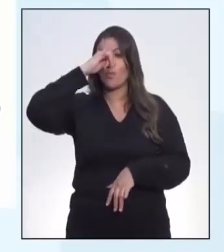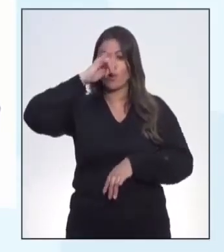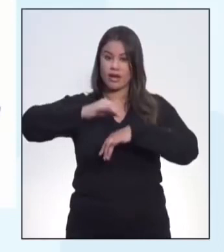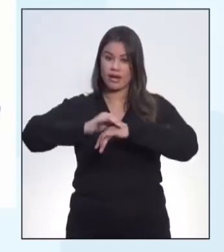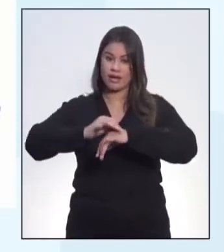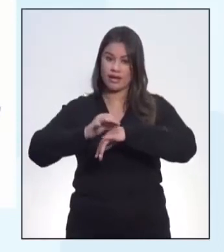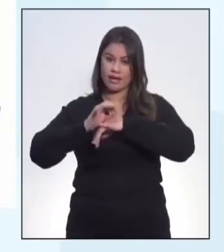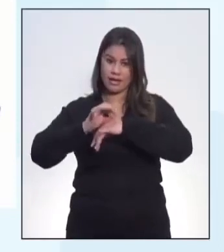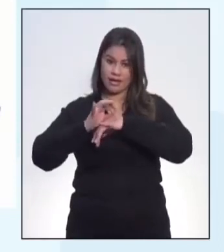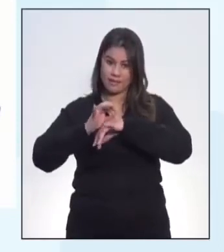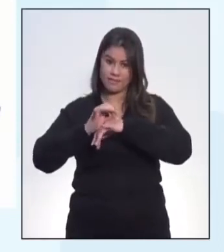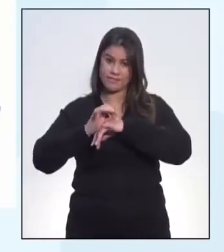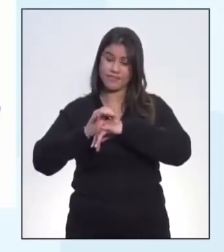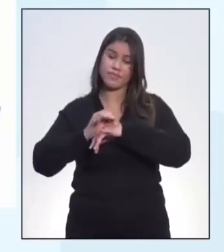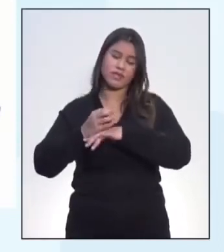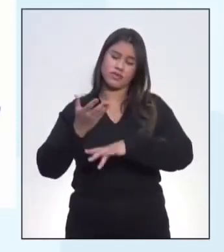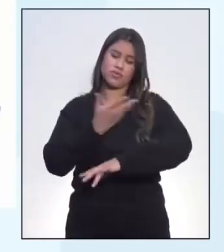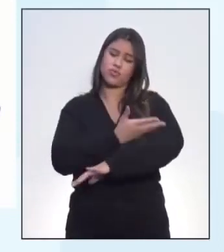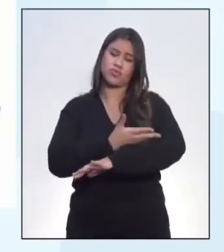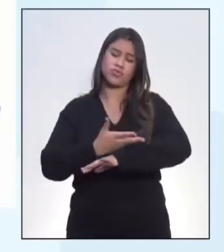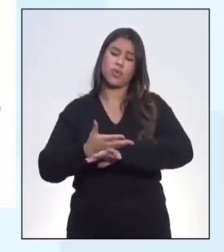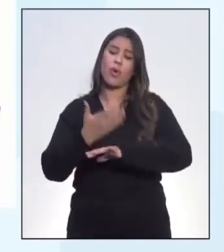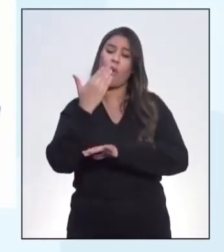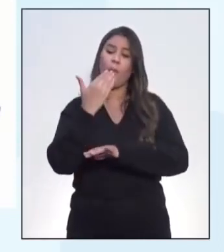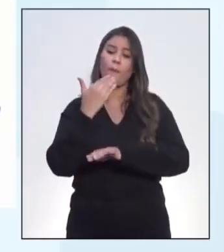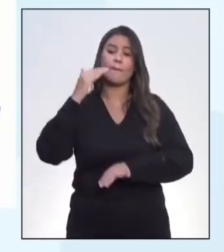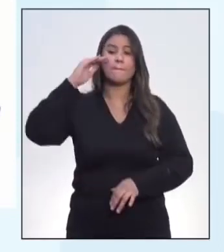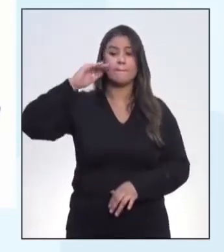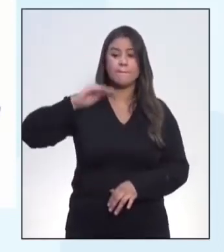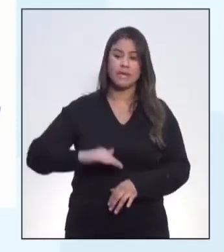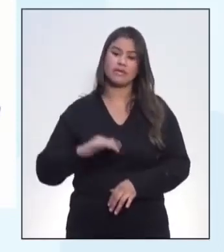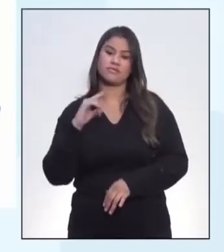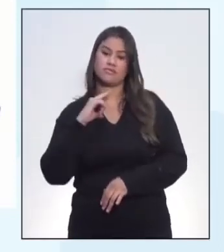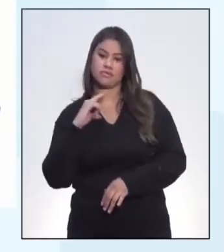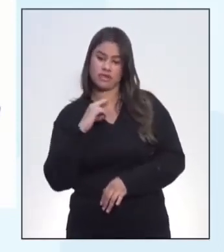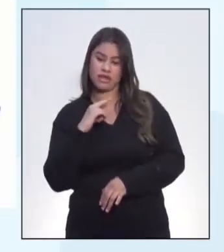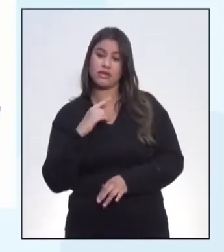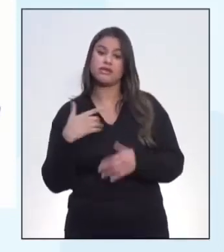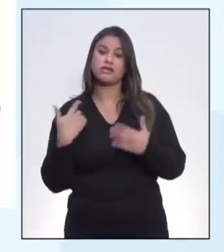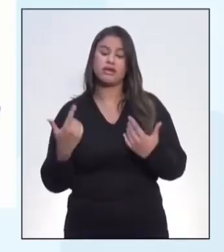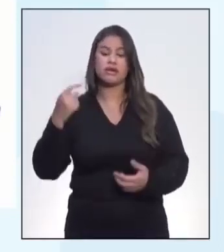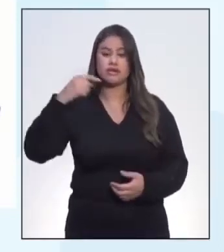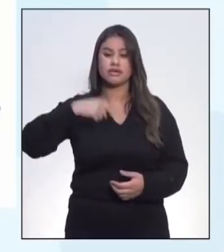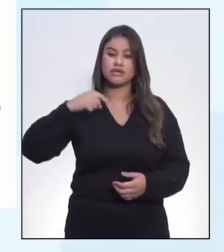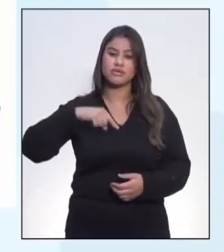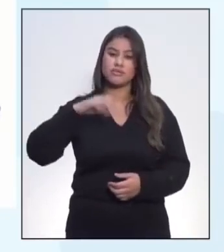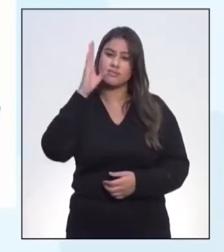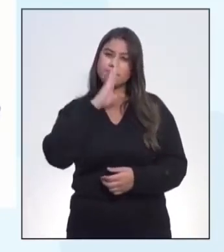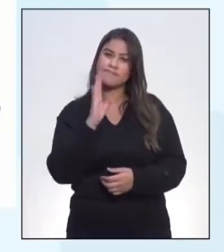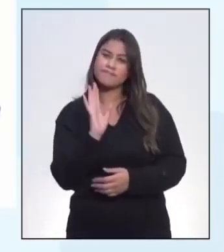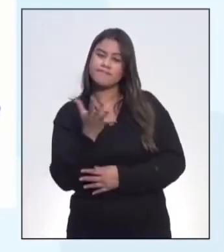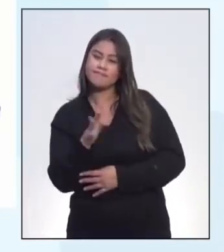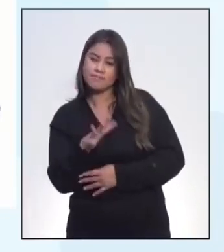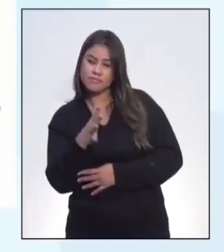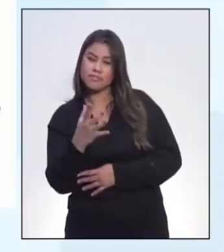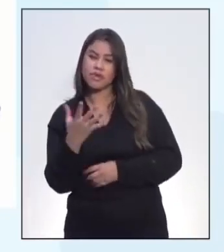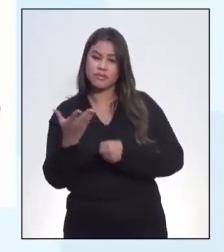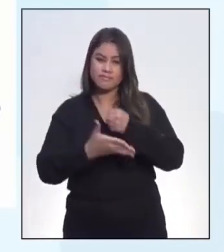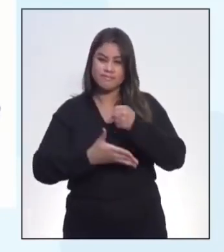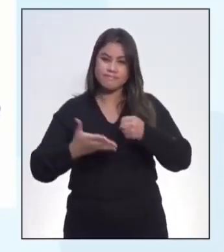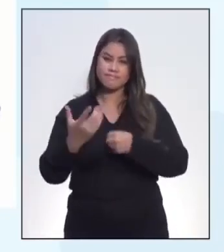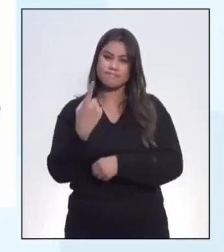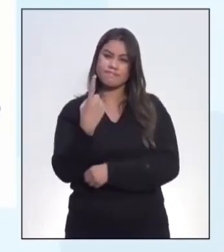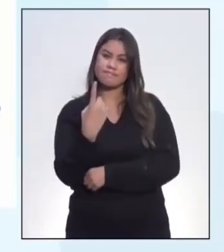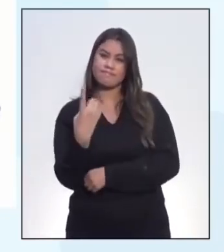carne bovina e o de carne de frango. Então, em média, o brasileiro ele consumiu 14 quilogramas de carne